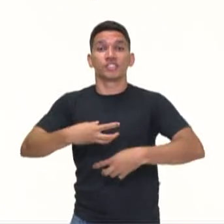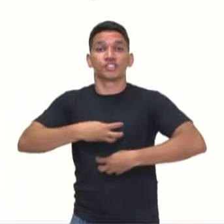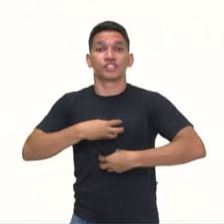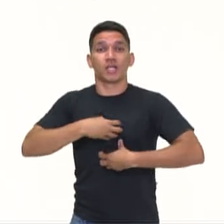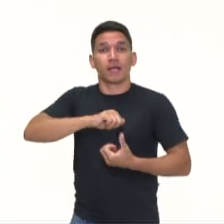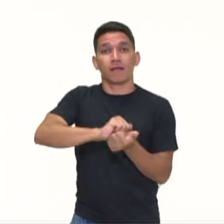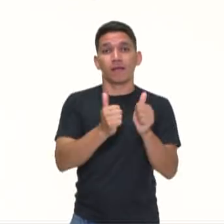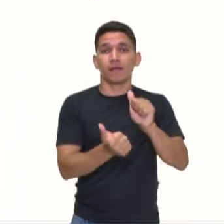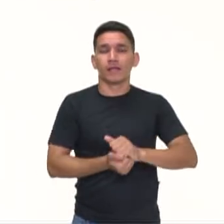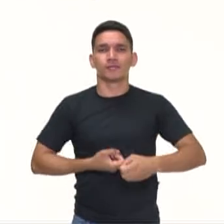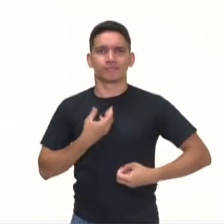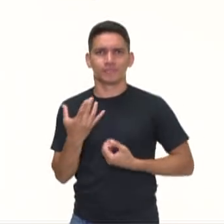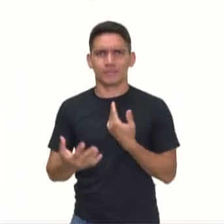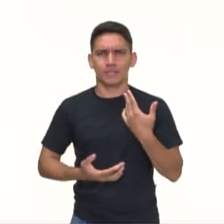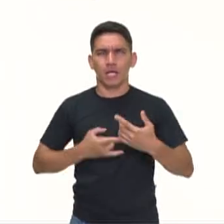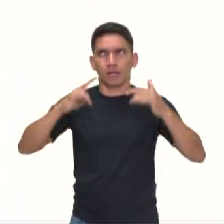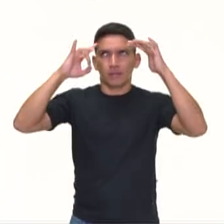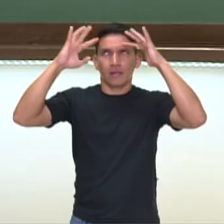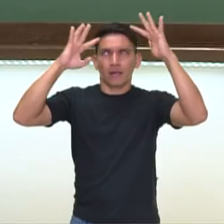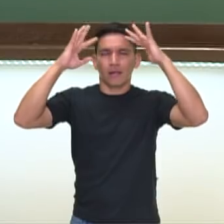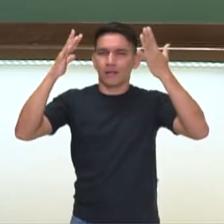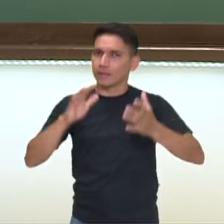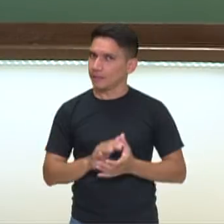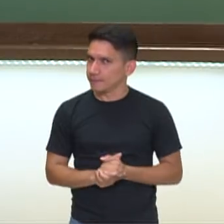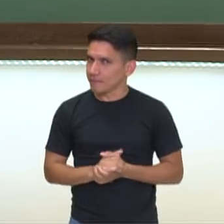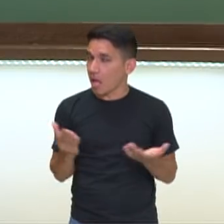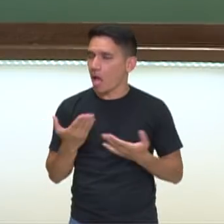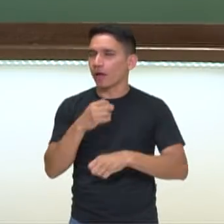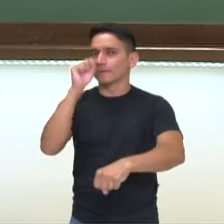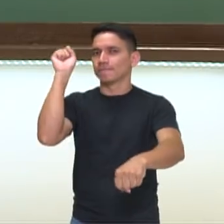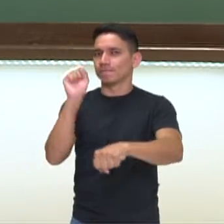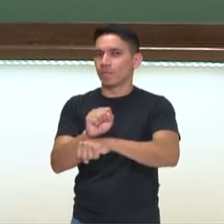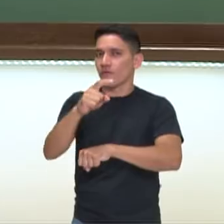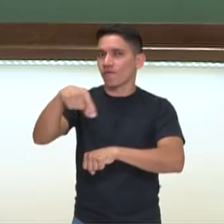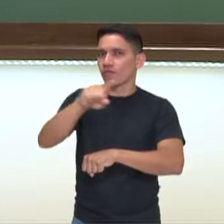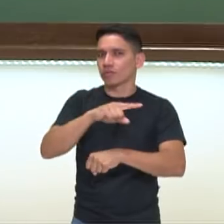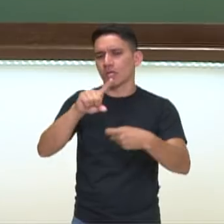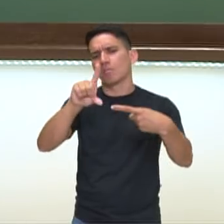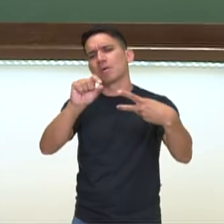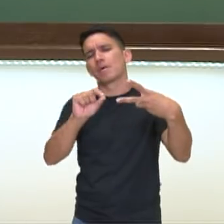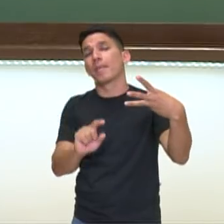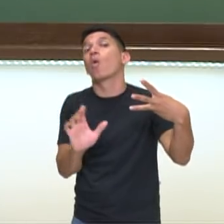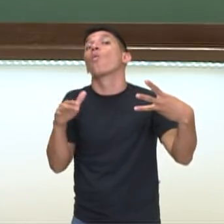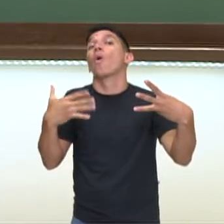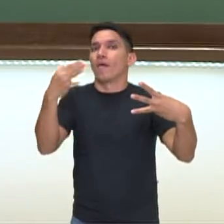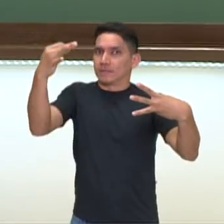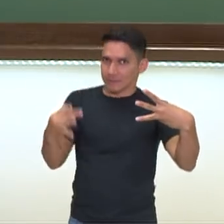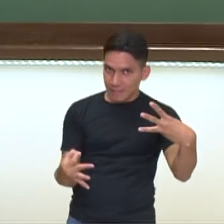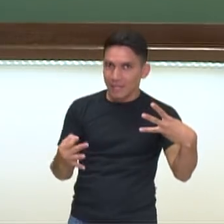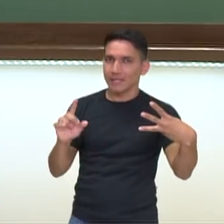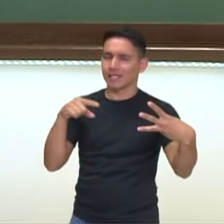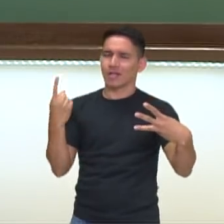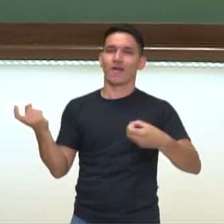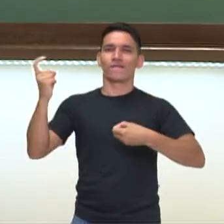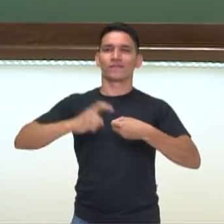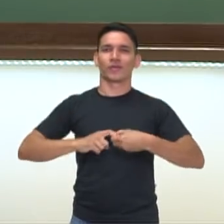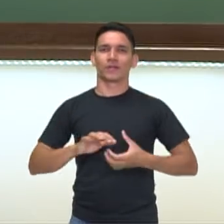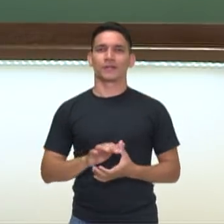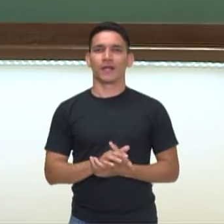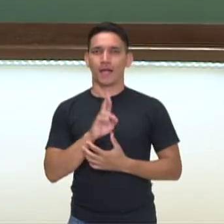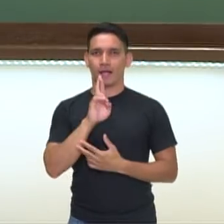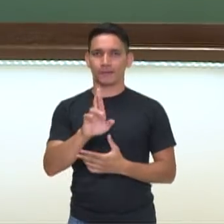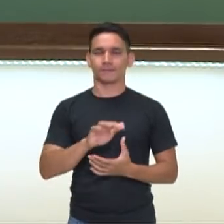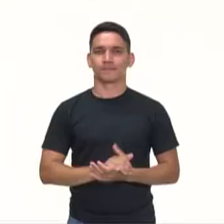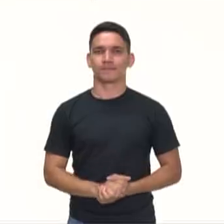que transcende a lógica racional. Nós vamos dar um tempinho para vocês escolherem a resposta correta e já voltamos com a